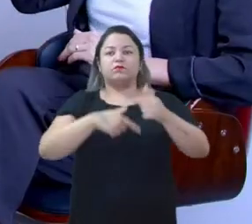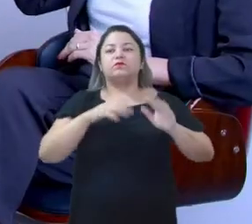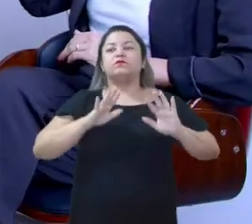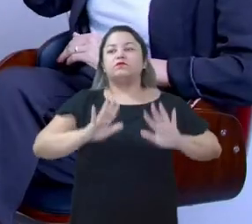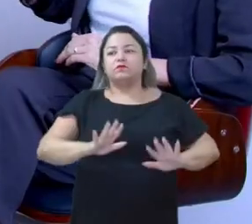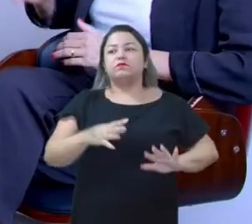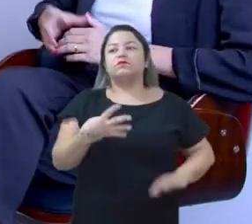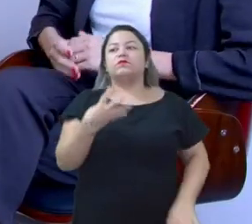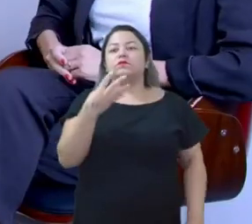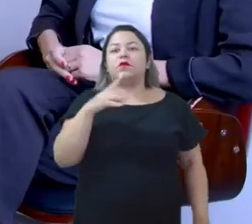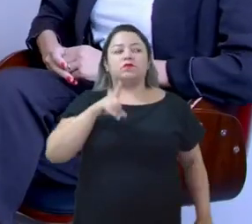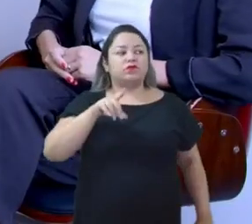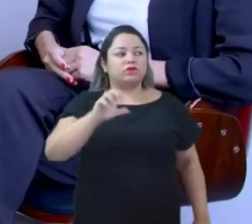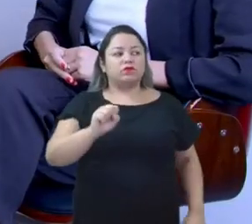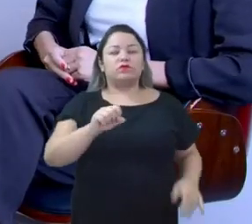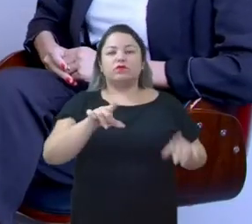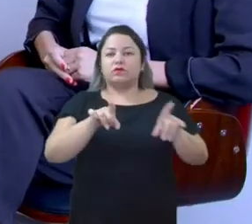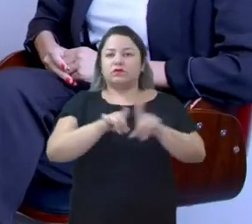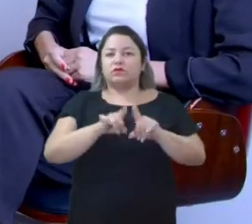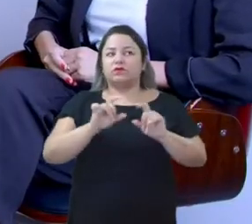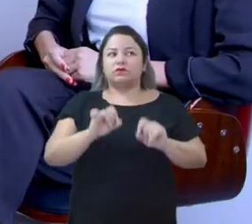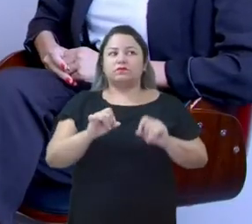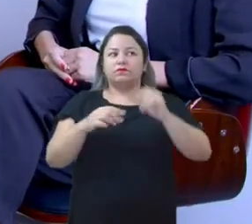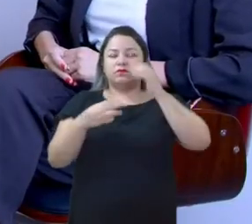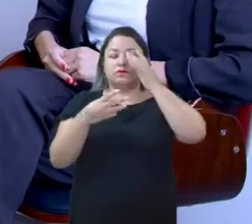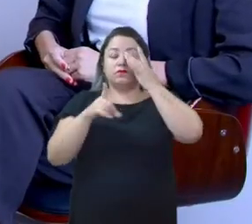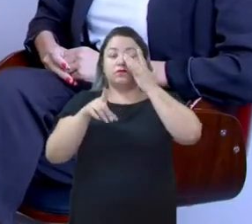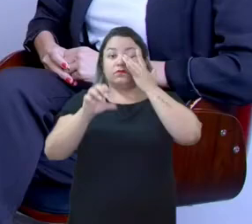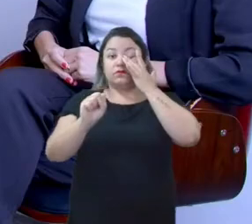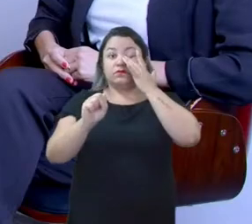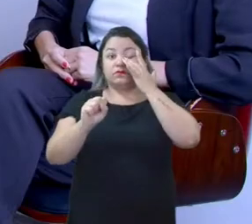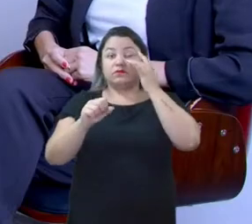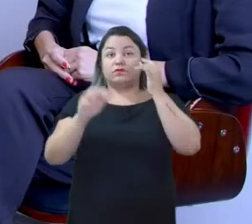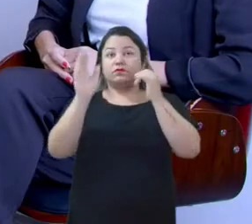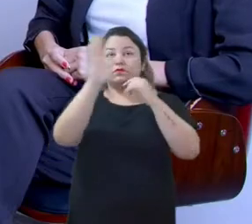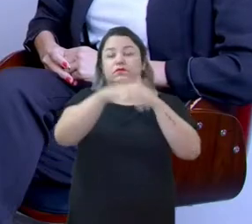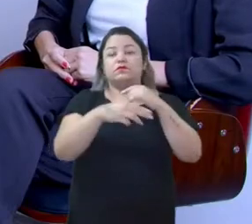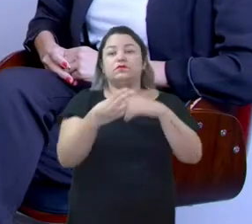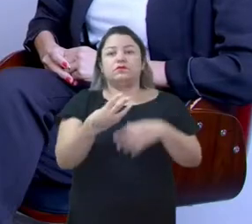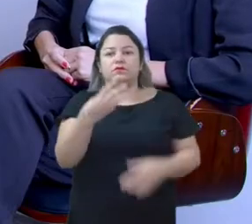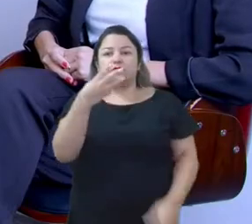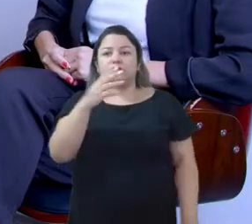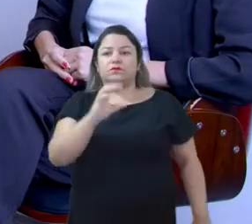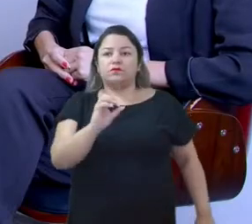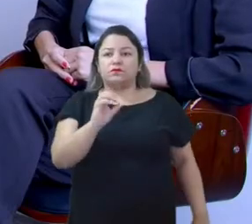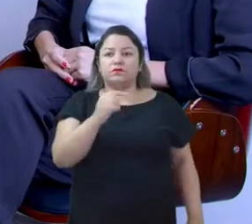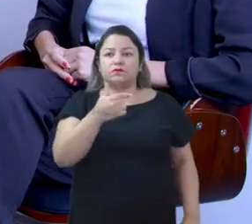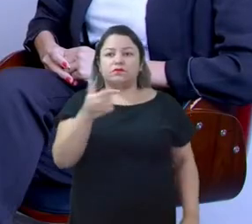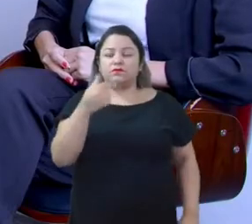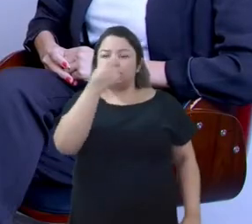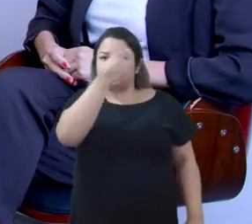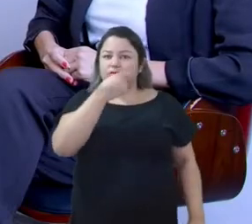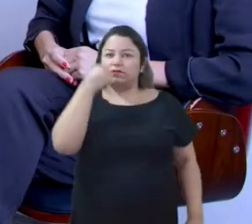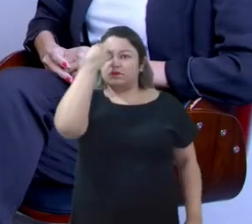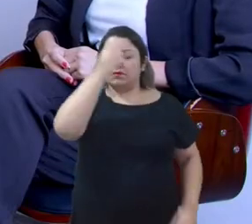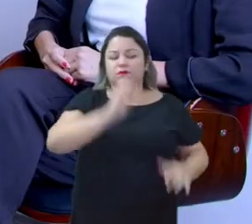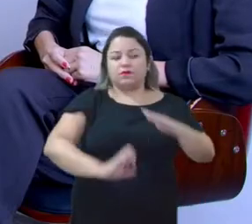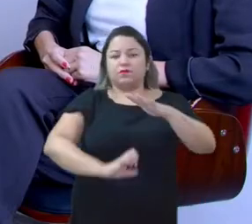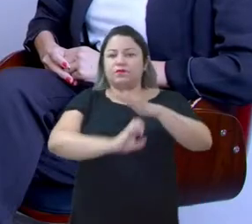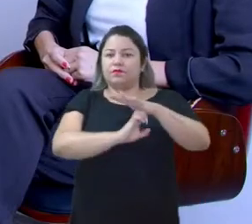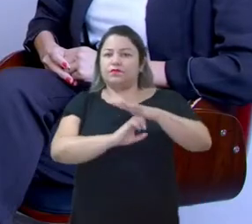tecnologia, 4 dias, folgando 3 dias e trabalhando 32 horas. E o desempenho desta empresa